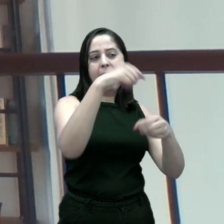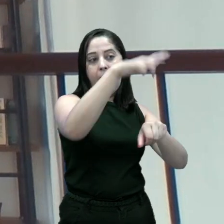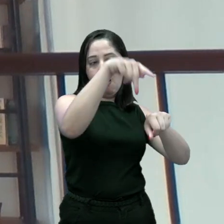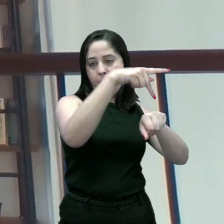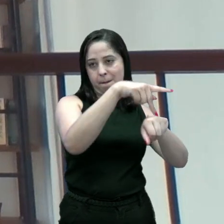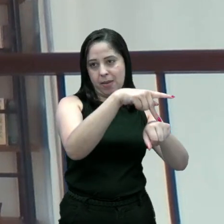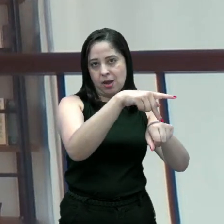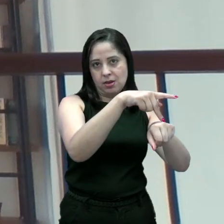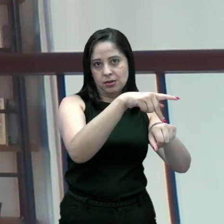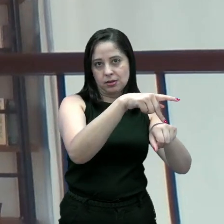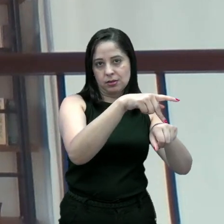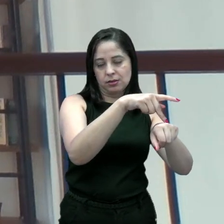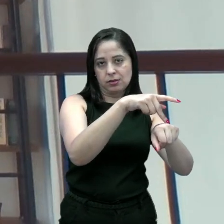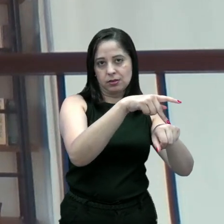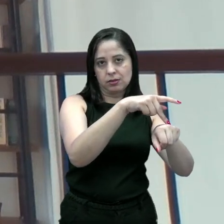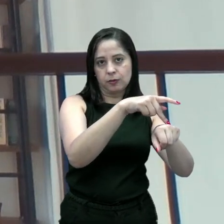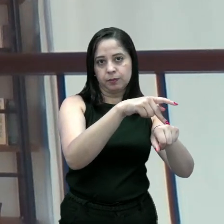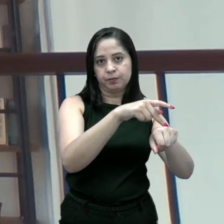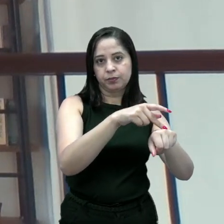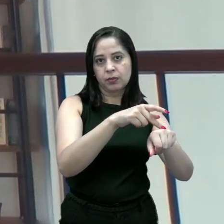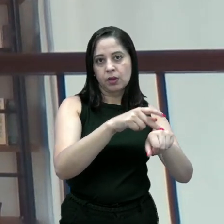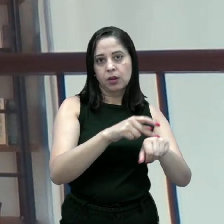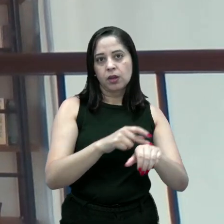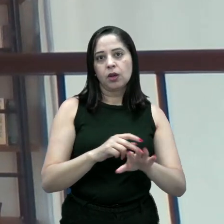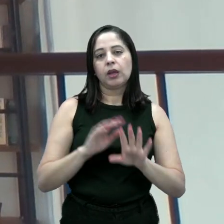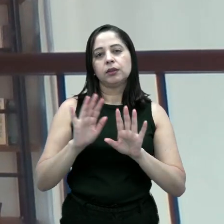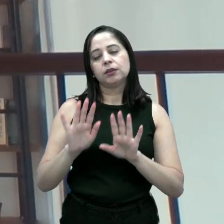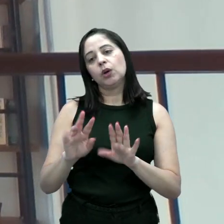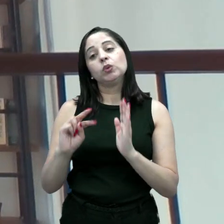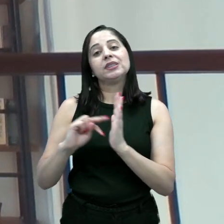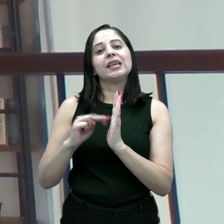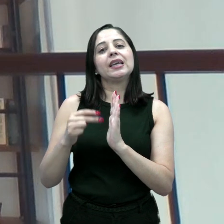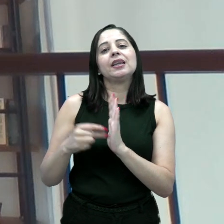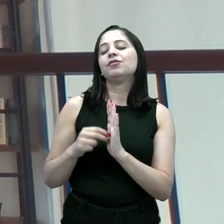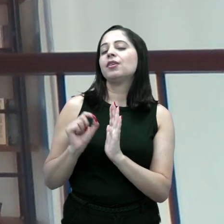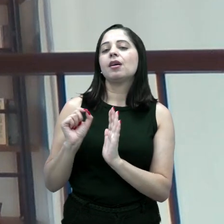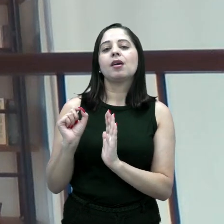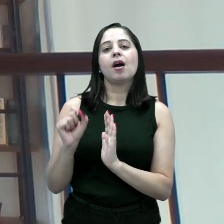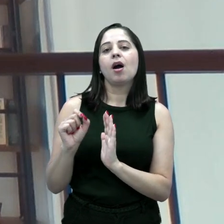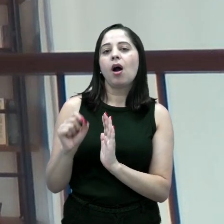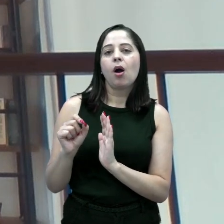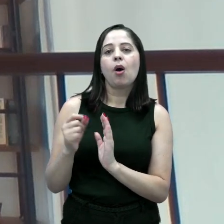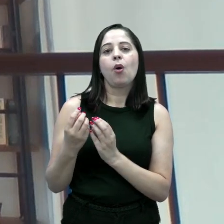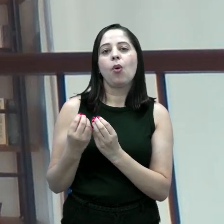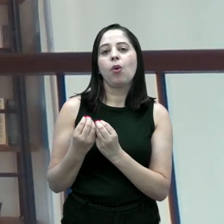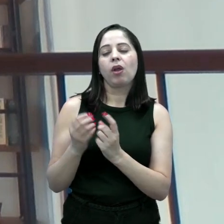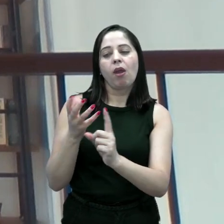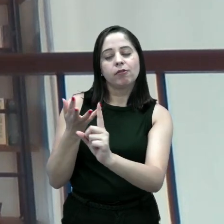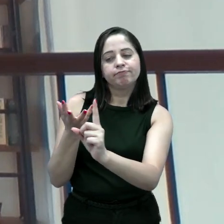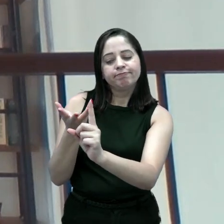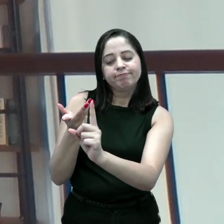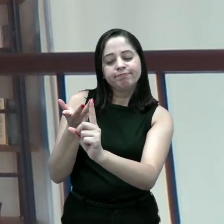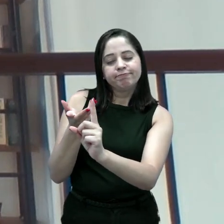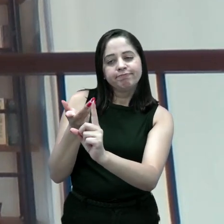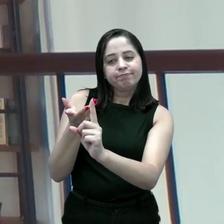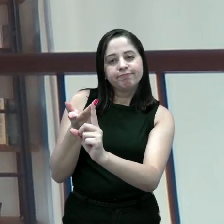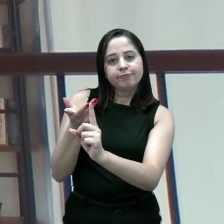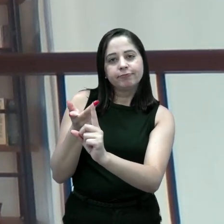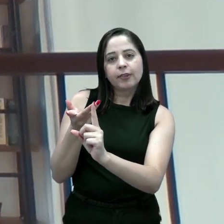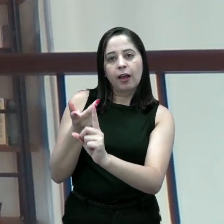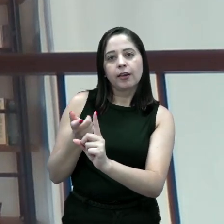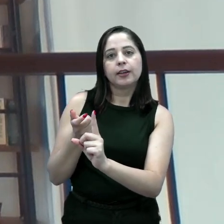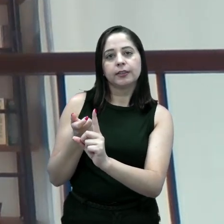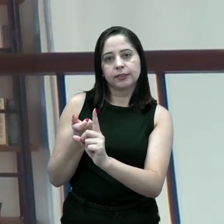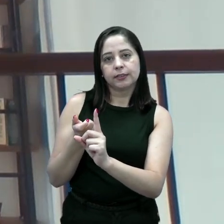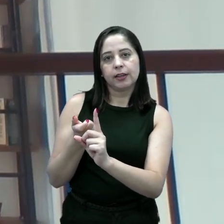ilegais. É uma forma muito mais sutil de envolver essa condição do que se comparado à